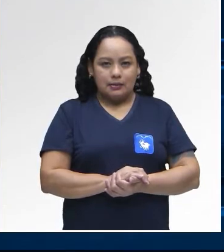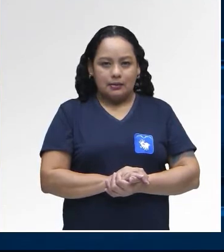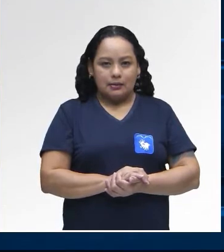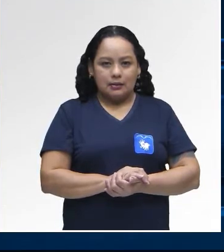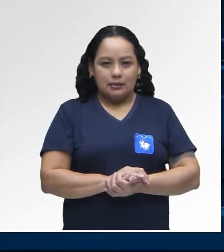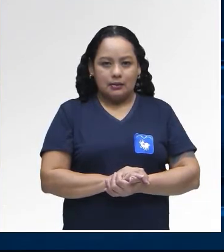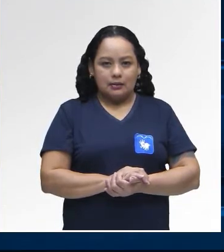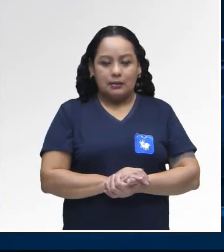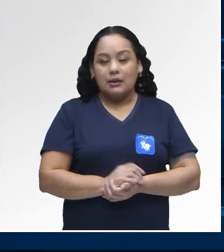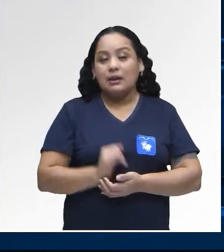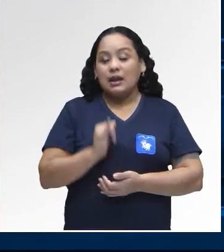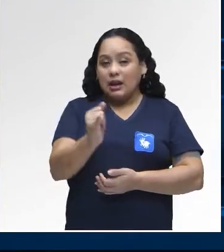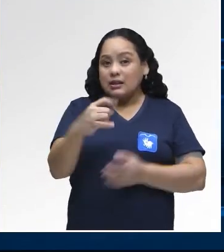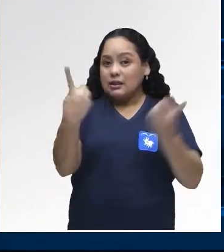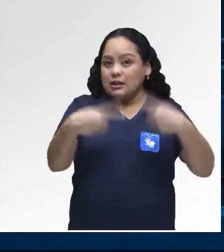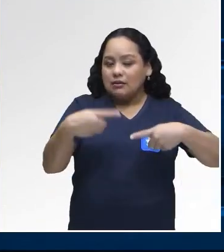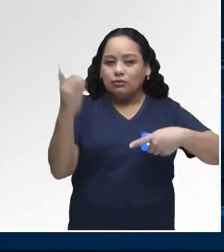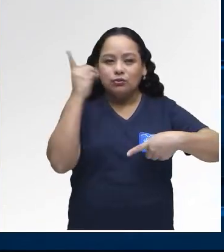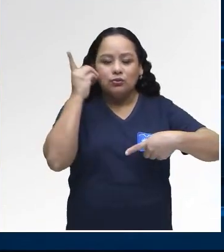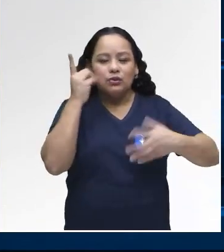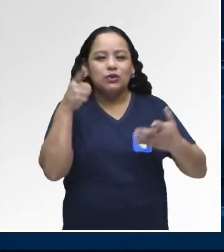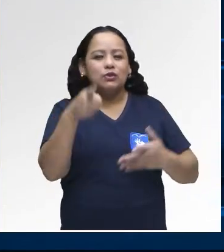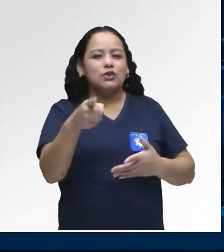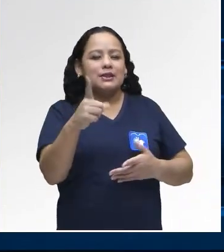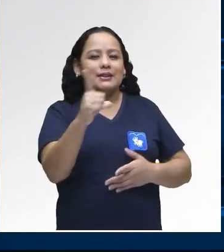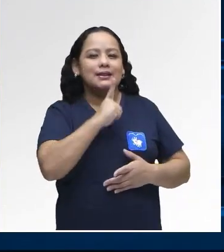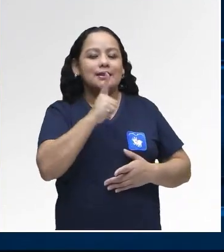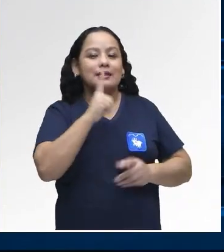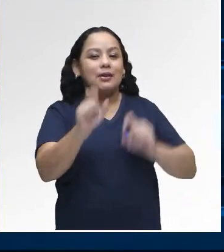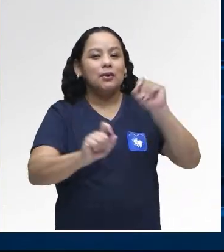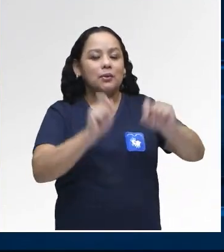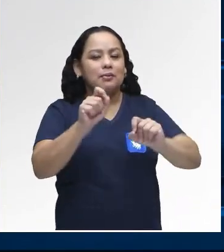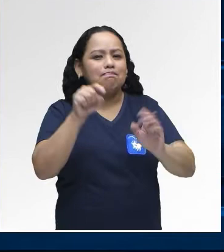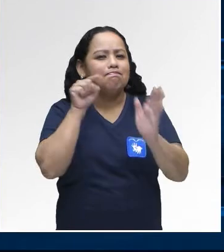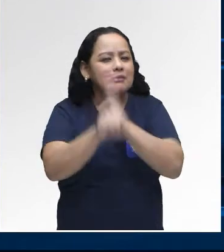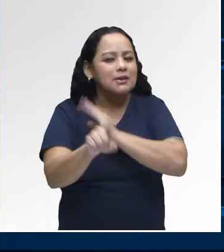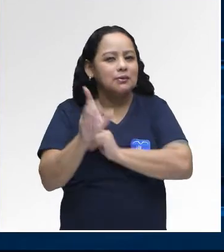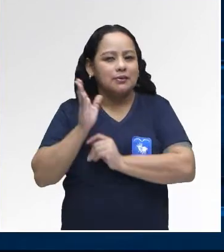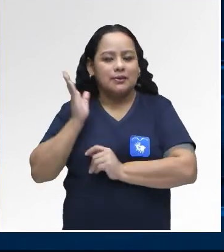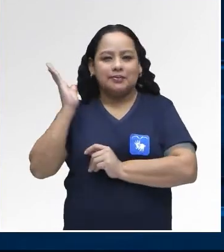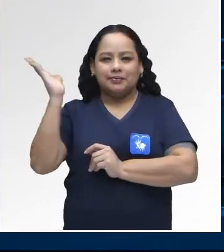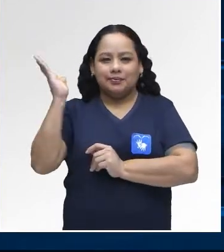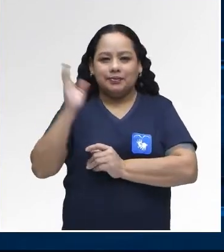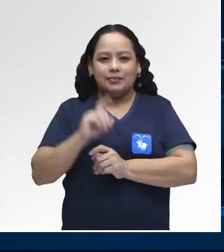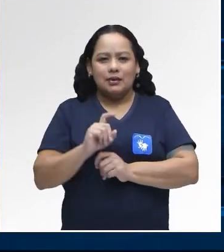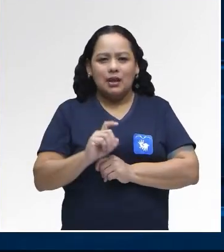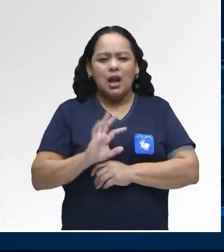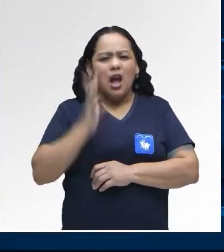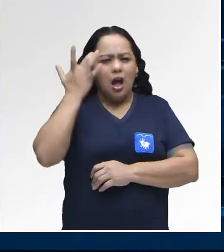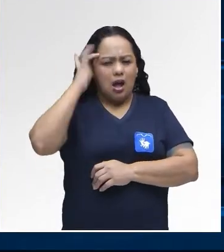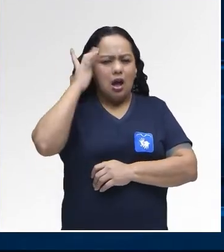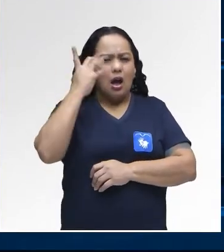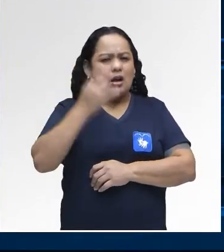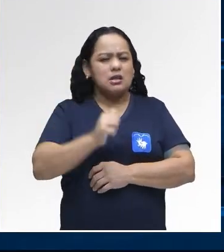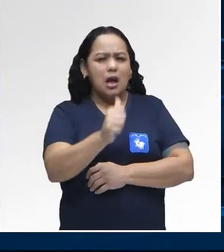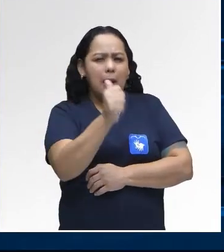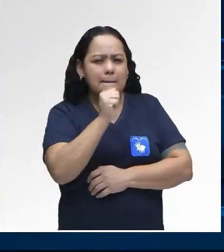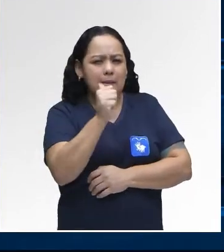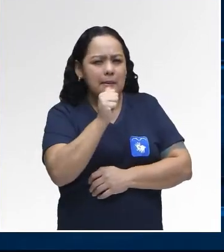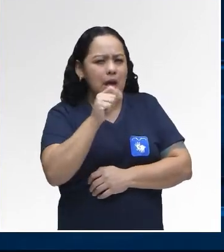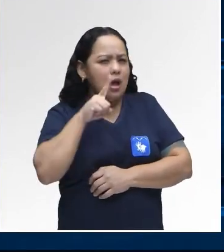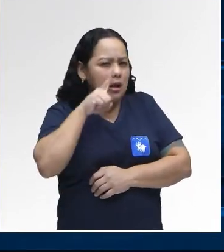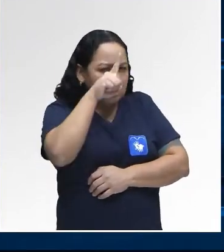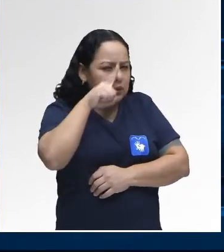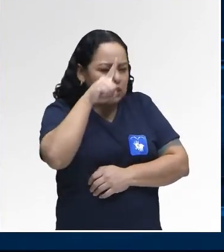E aí, no desafio do dia, vocês têm a seguinte pergunta: você acha que beber é